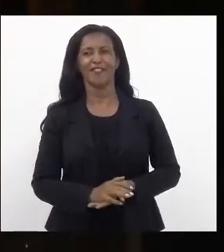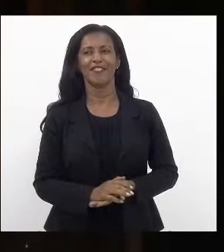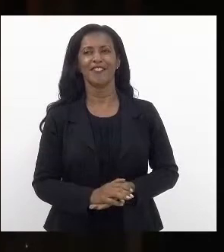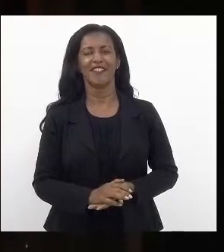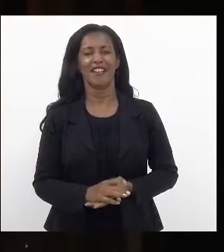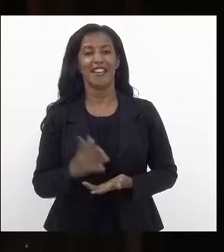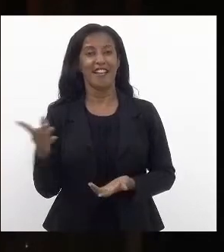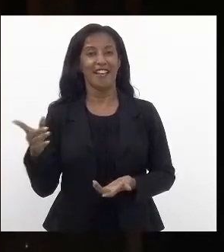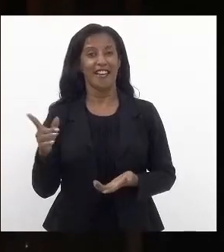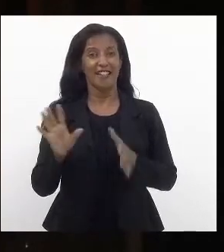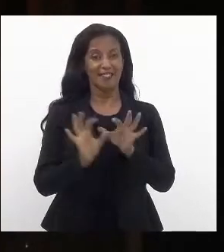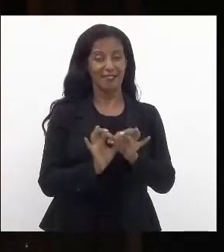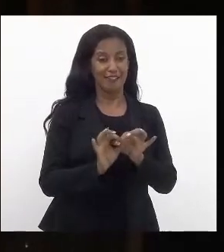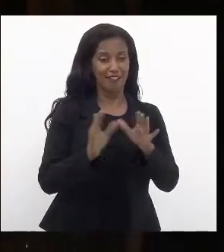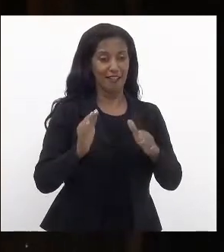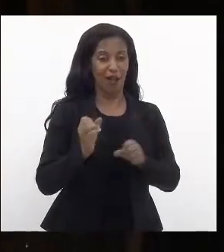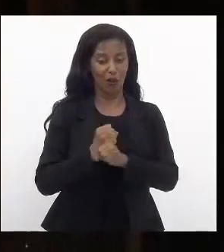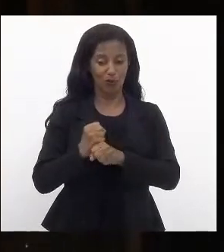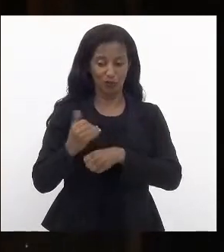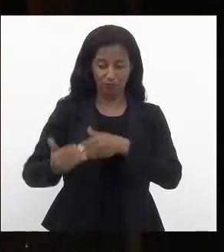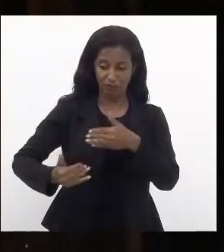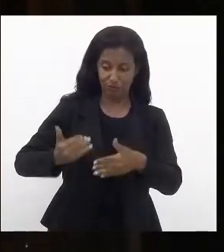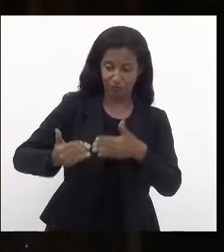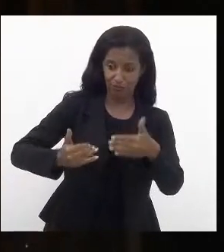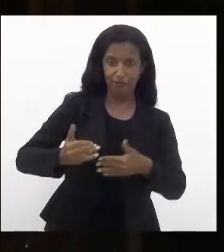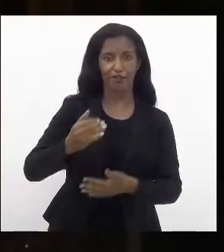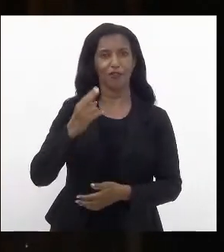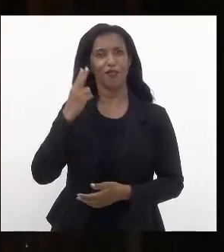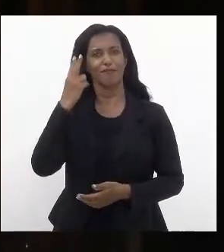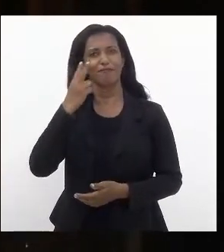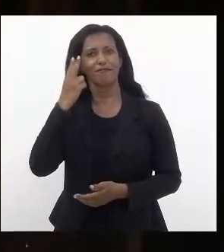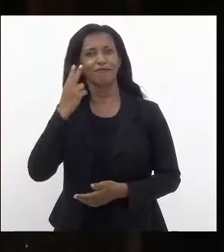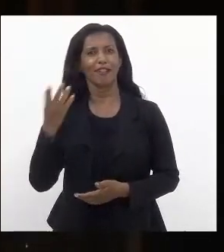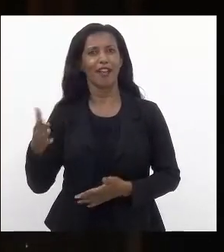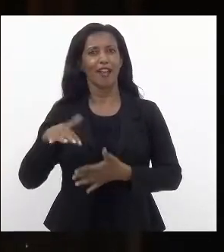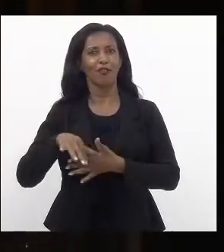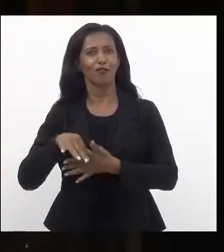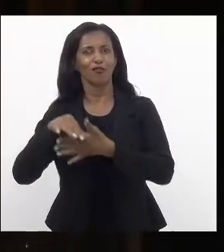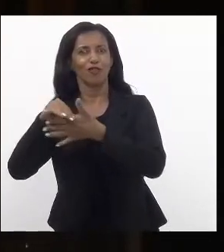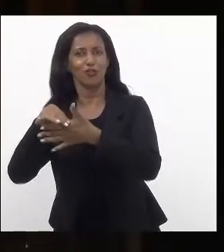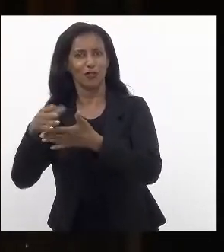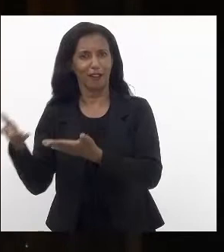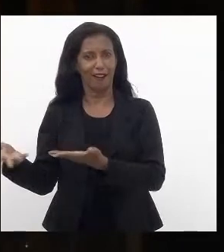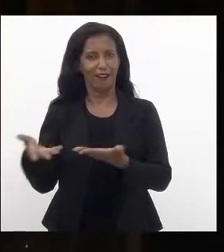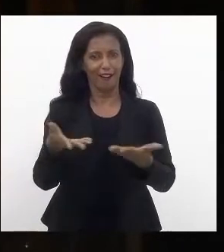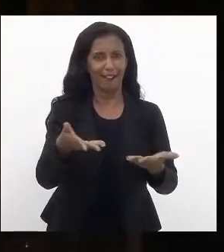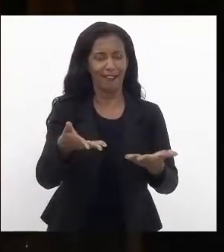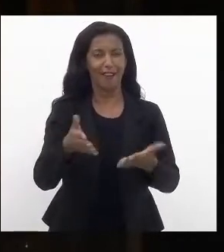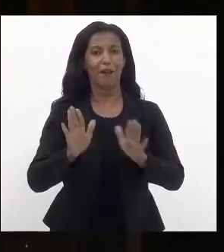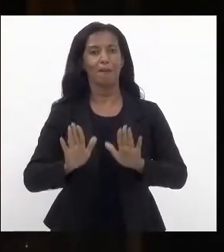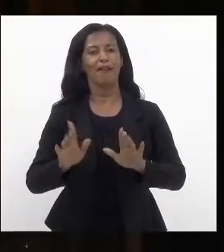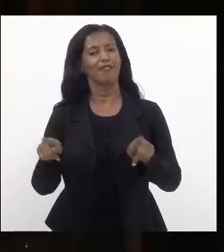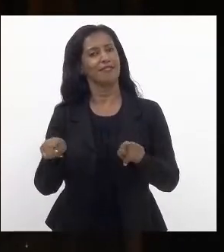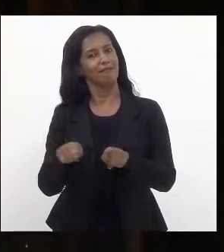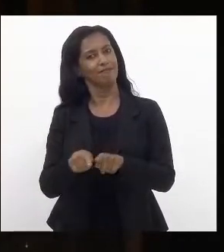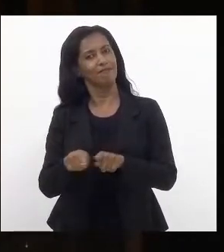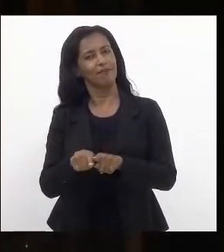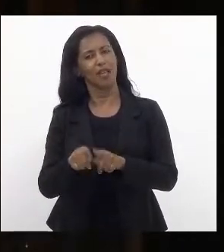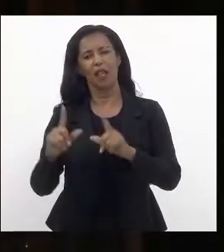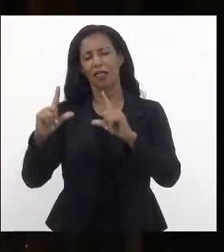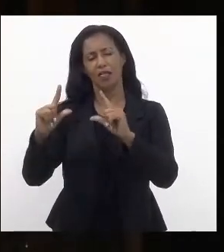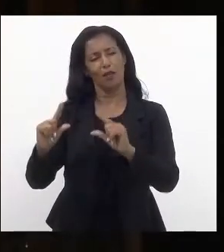a independência, porque ao longo dos anos o nosso vereador era o titular dessa homenagem, mas também não